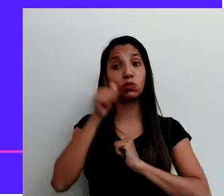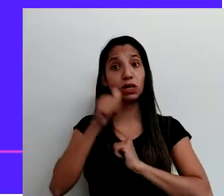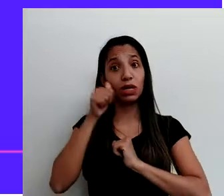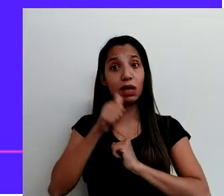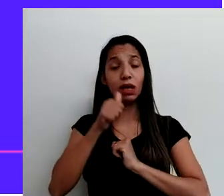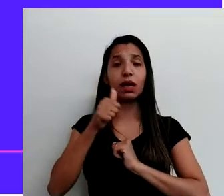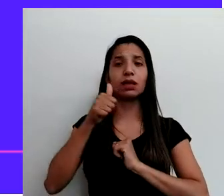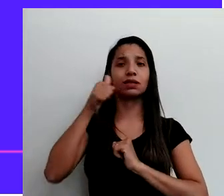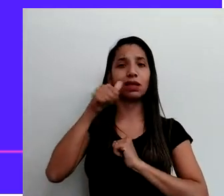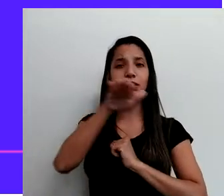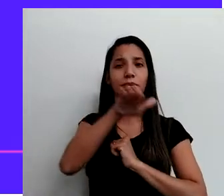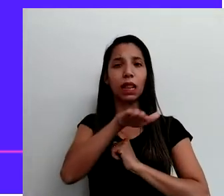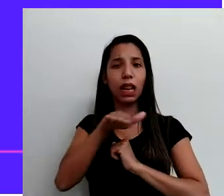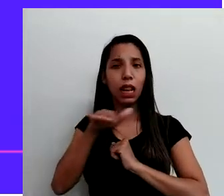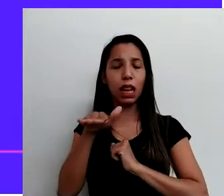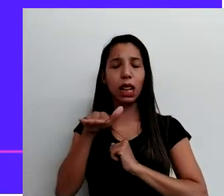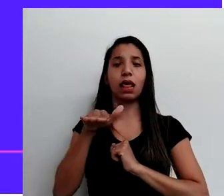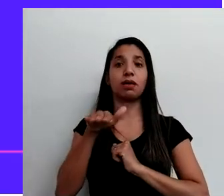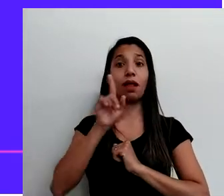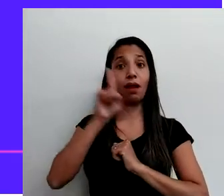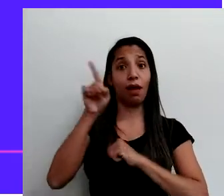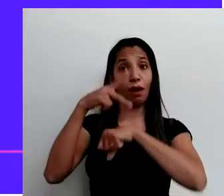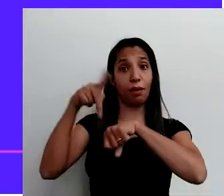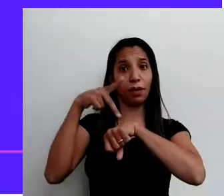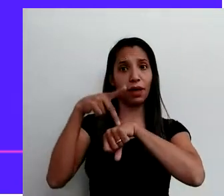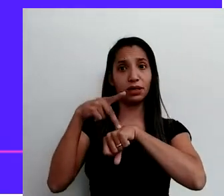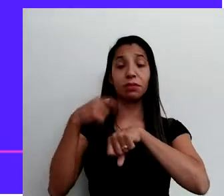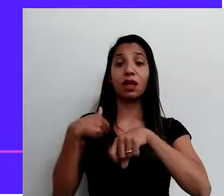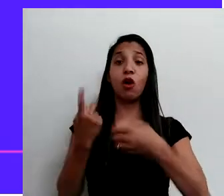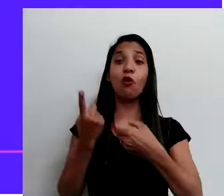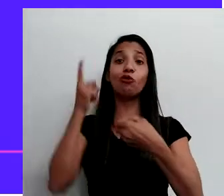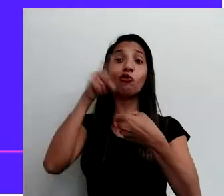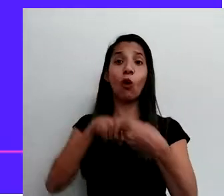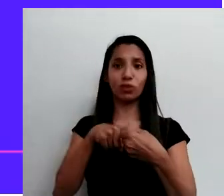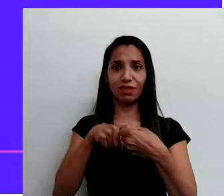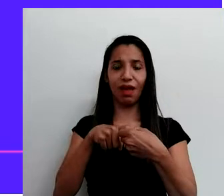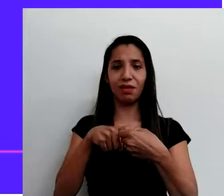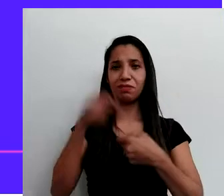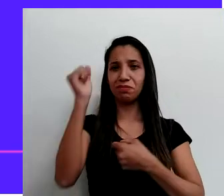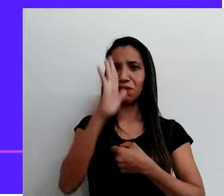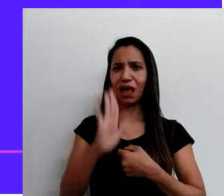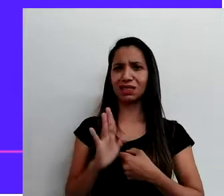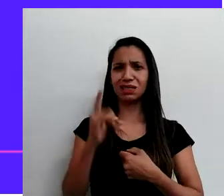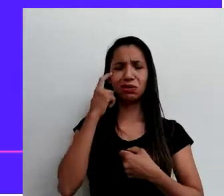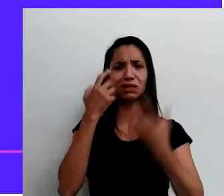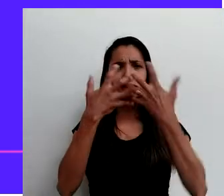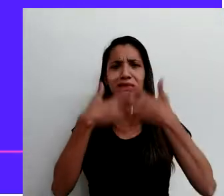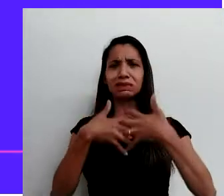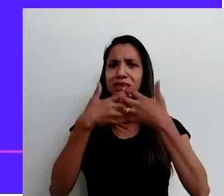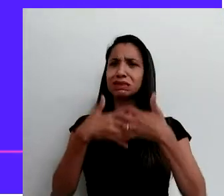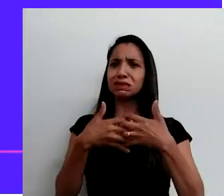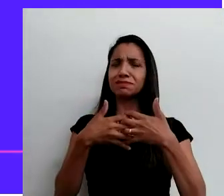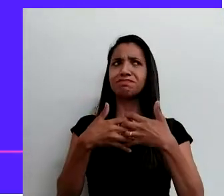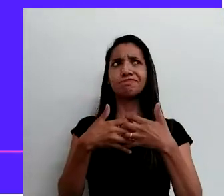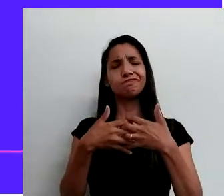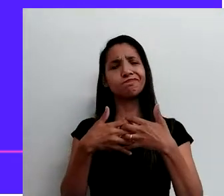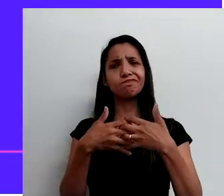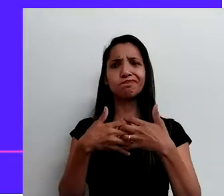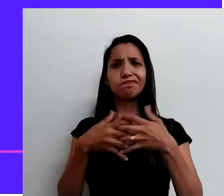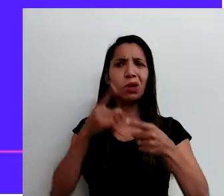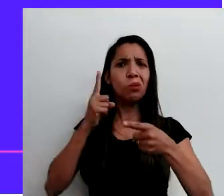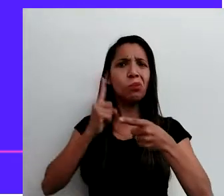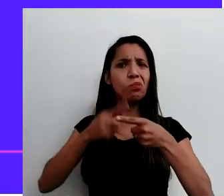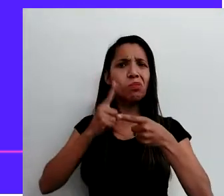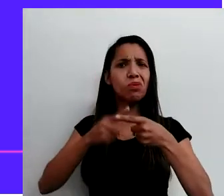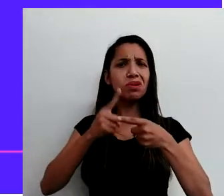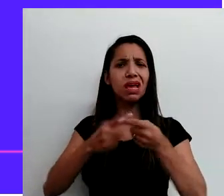eu voltei, foi exatamente isso que eu pensava, né? Puxa, mas por que que eu vou escrever esse livro para os